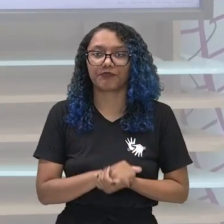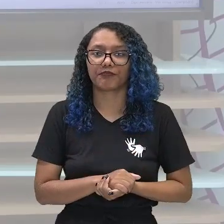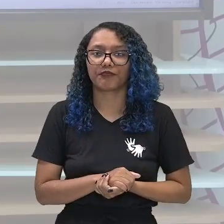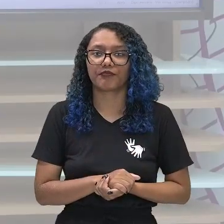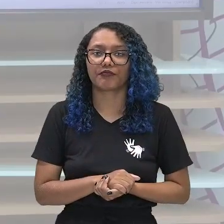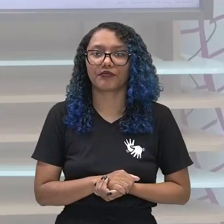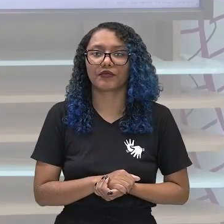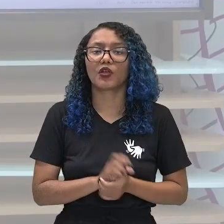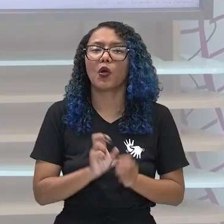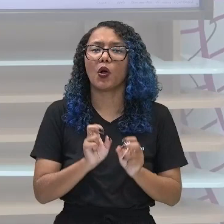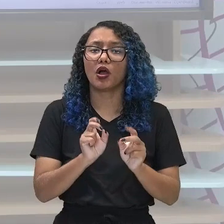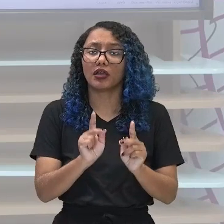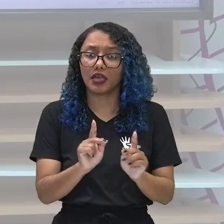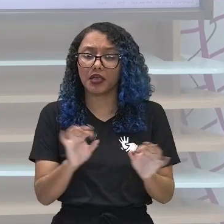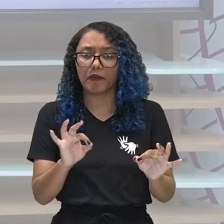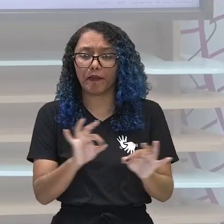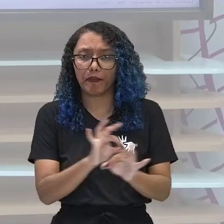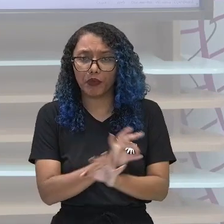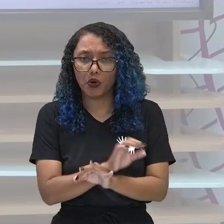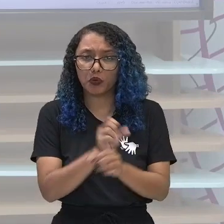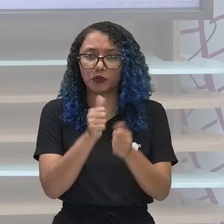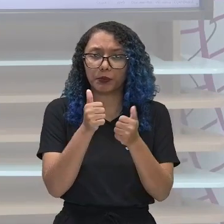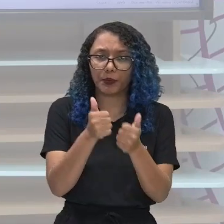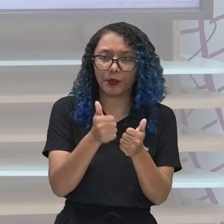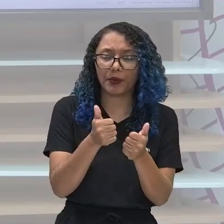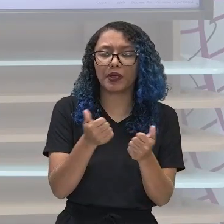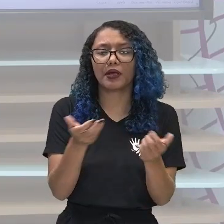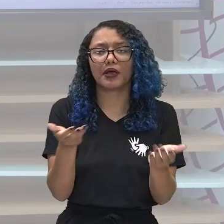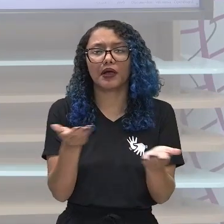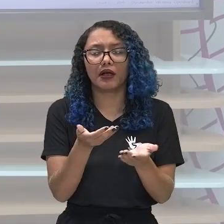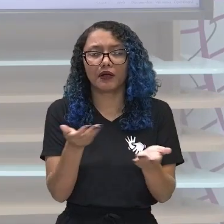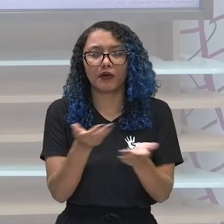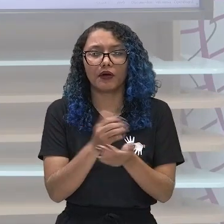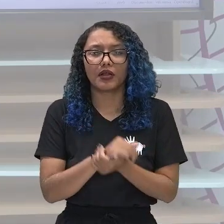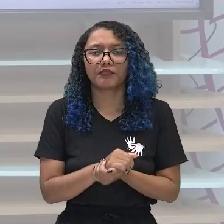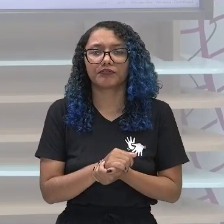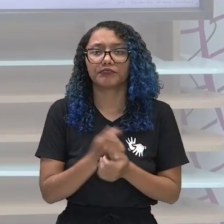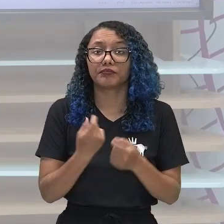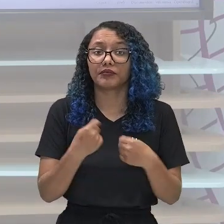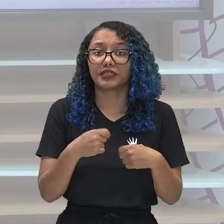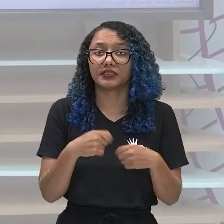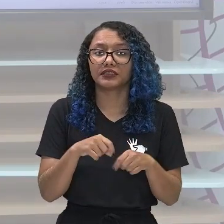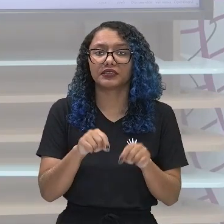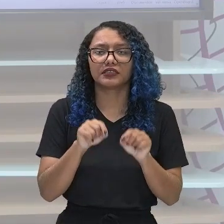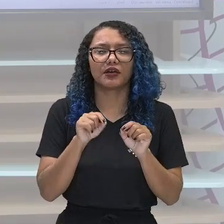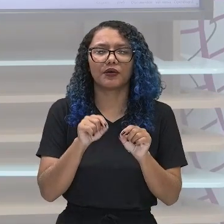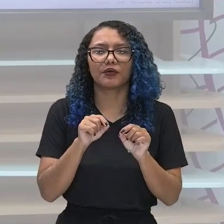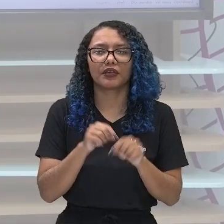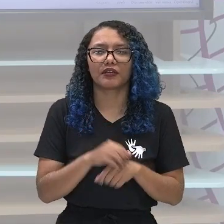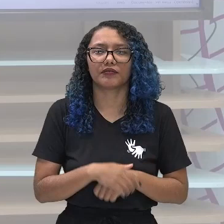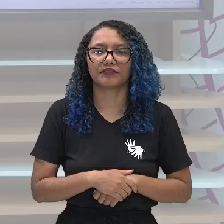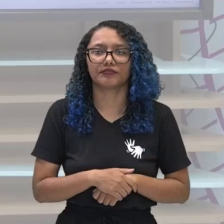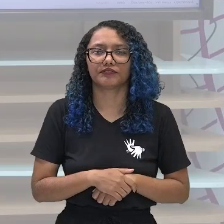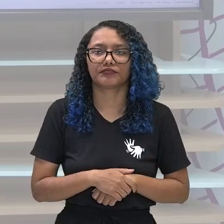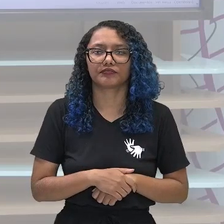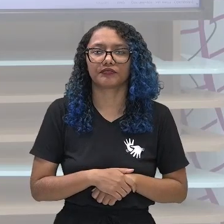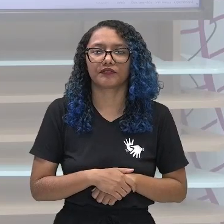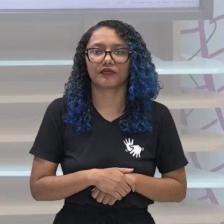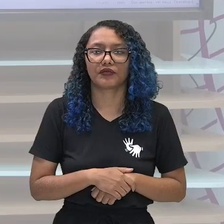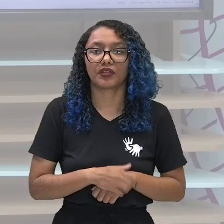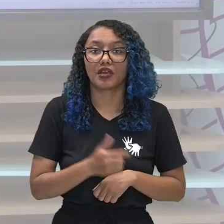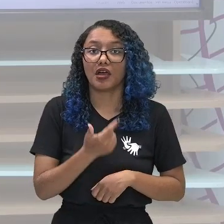ao montarmos o sistema, agora você vai escolher o segundo processo,